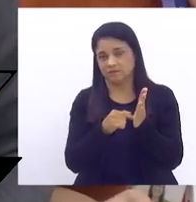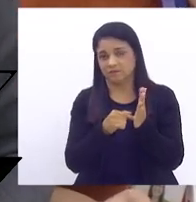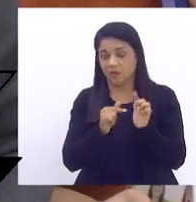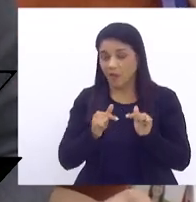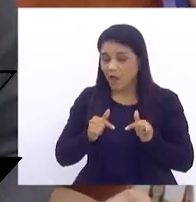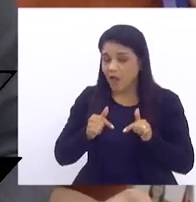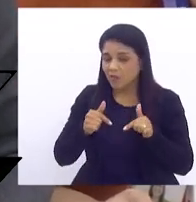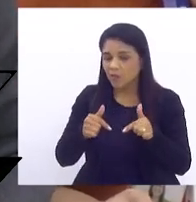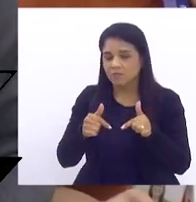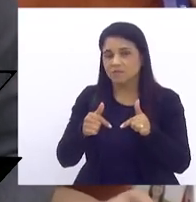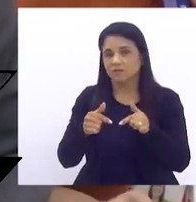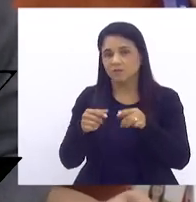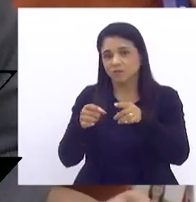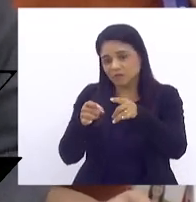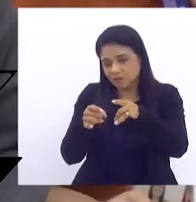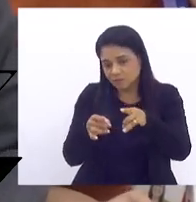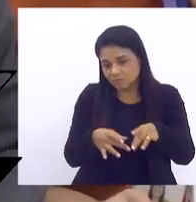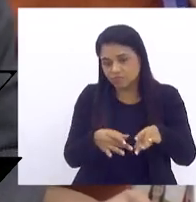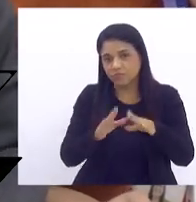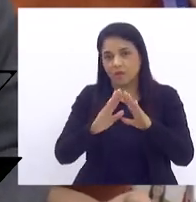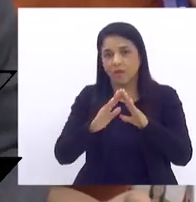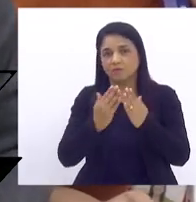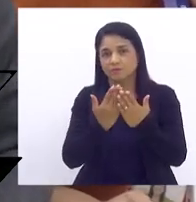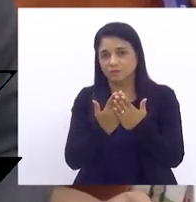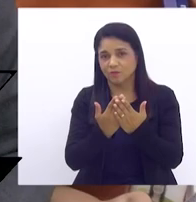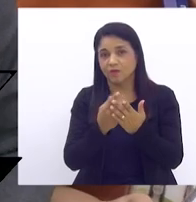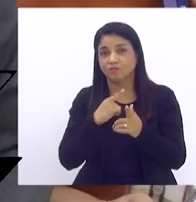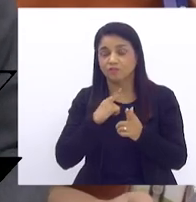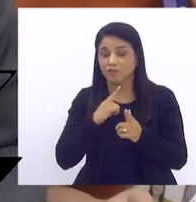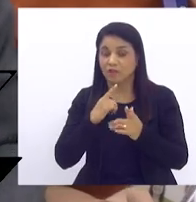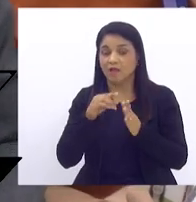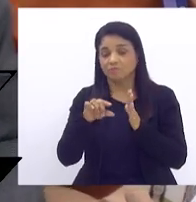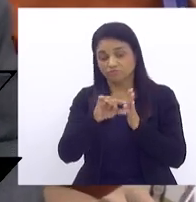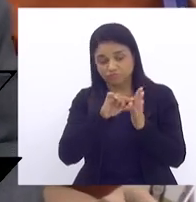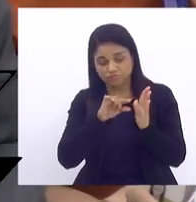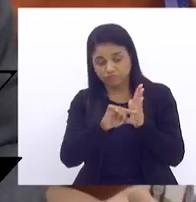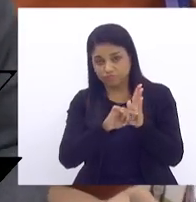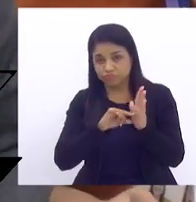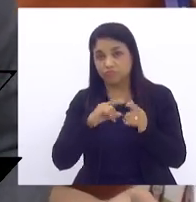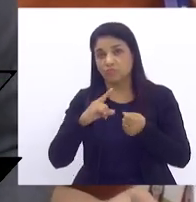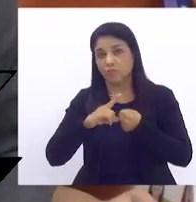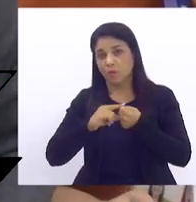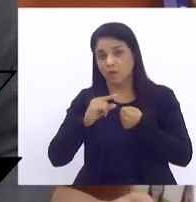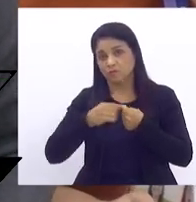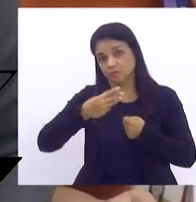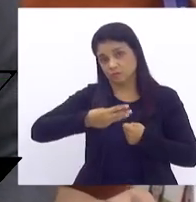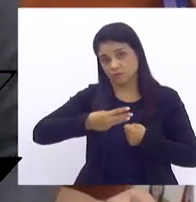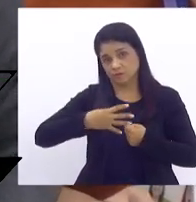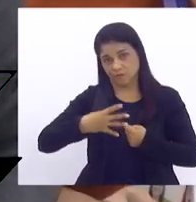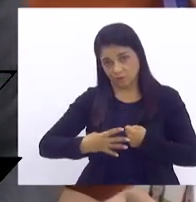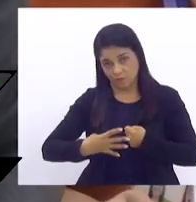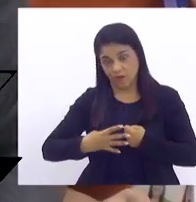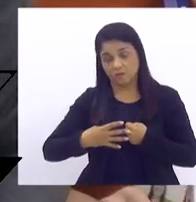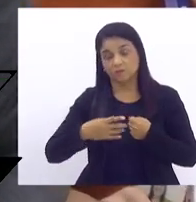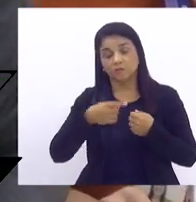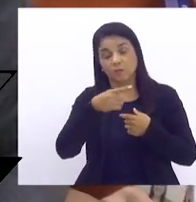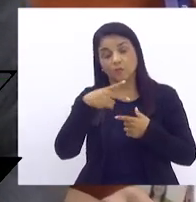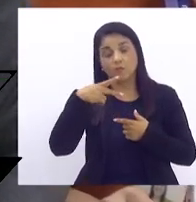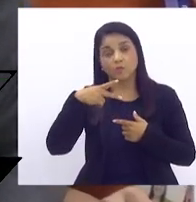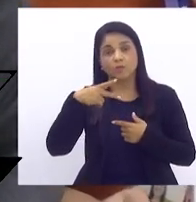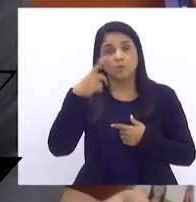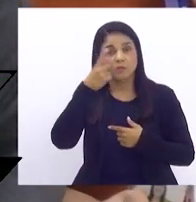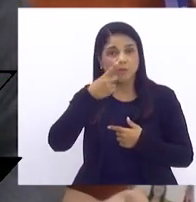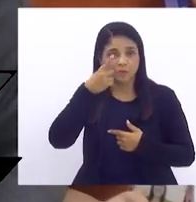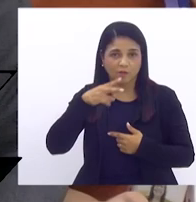atuação da evasão escolar, embora isso esteja descrito nas atuações, no artigo 3º e no artigo 4º, como destacou o deputado. Mas, de